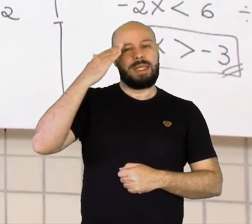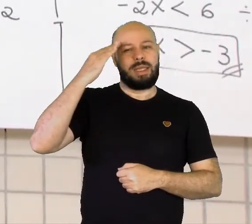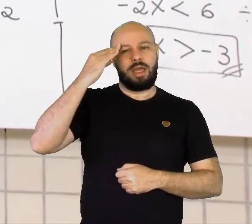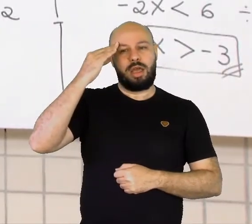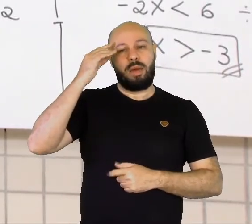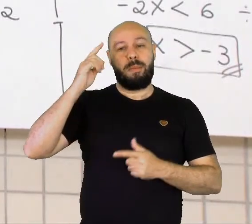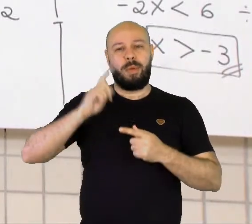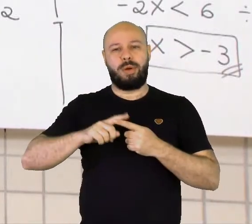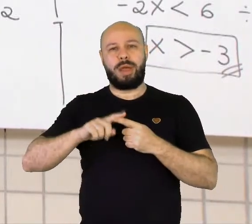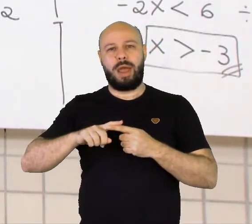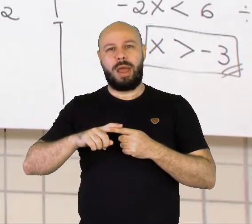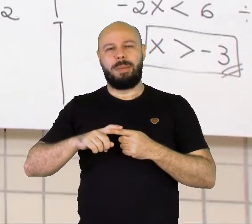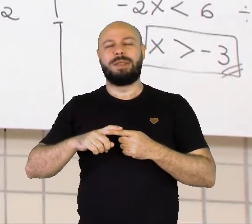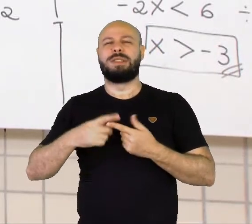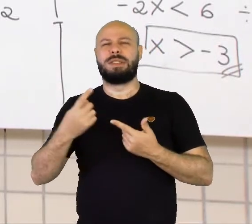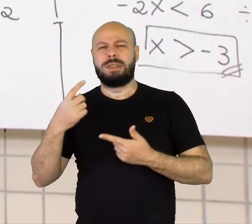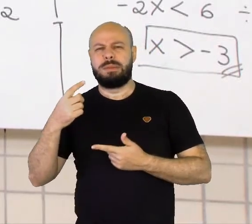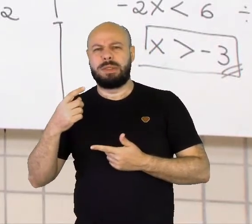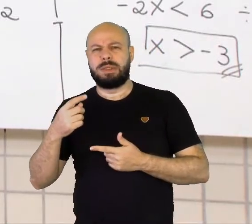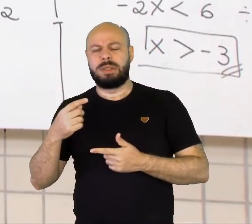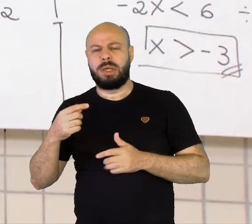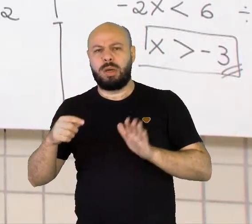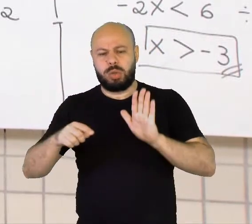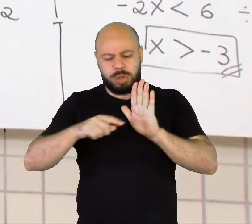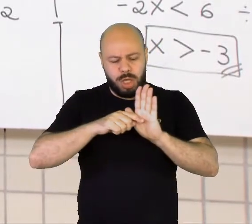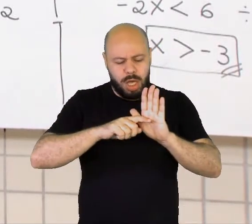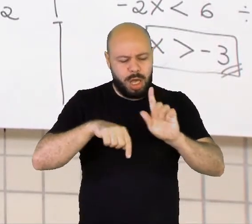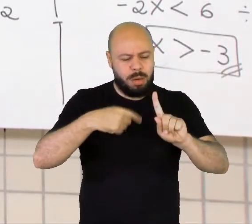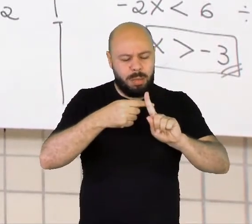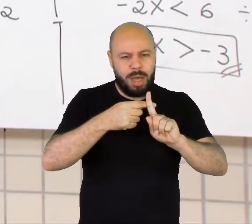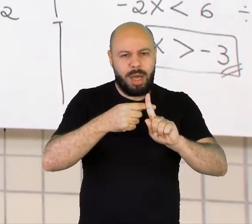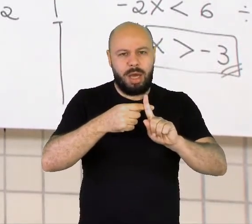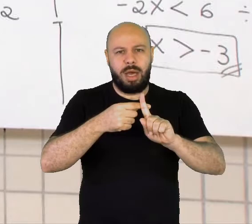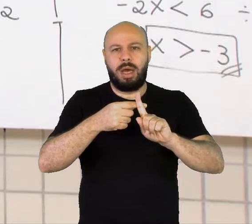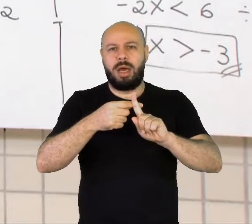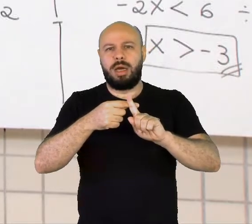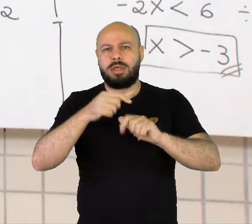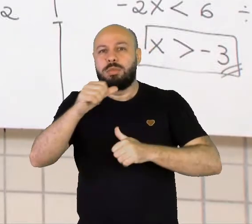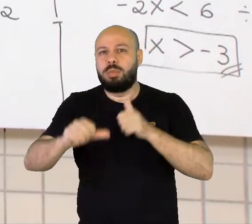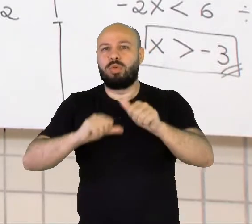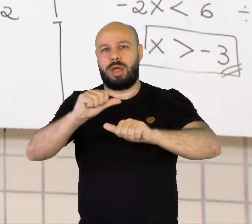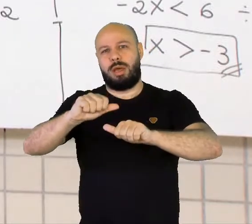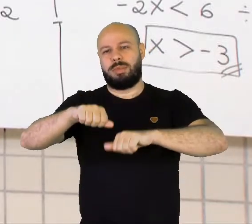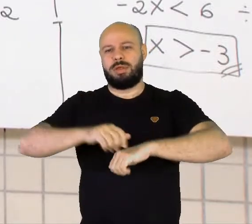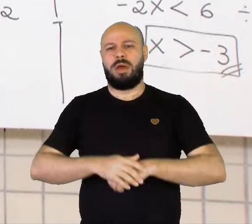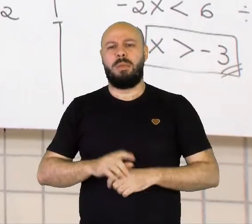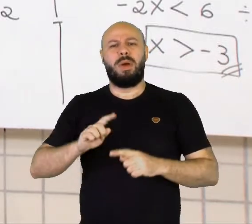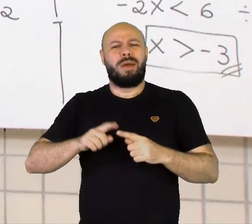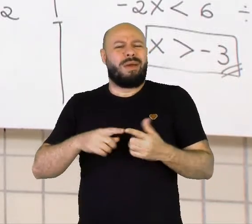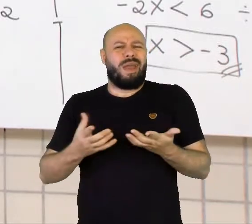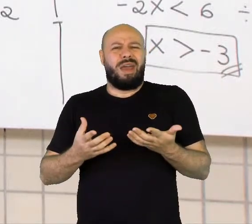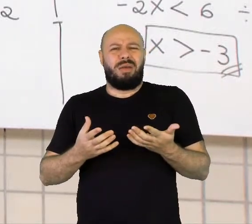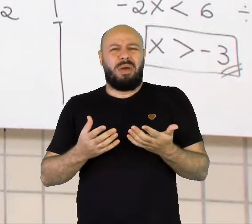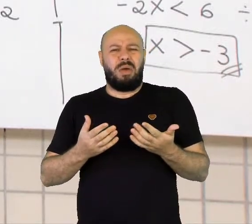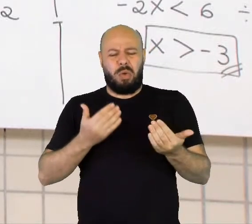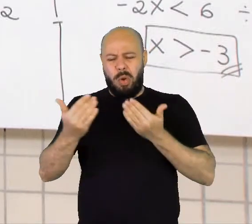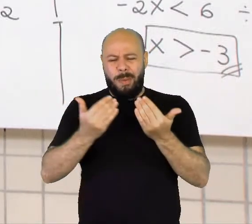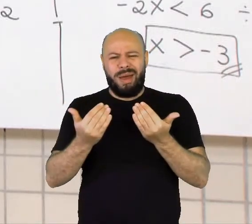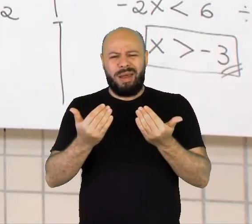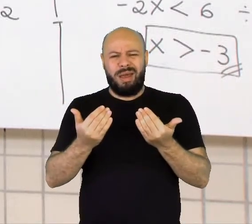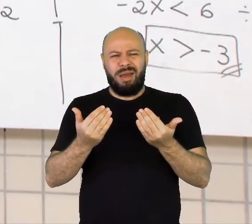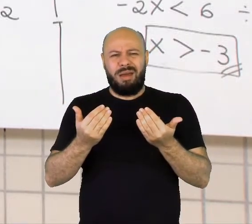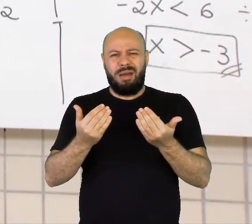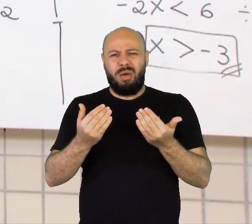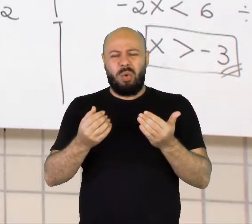que mudar o sinal, tá? Porque eu não quero comparar o número menos 3, eu quero comparar o número